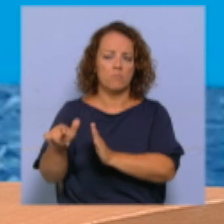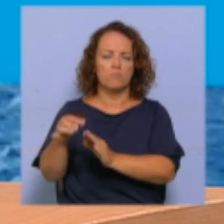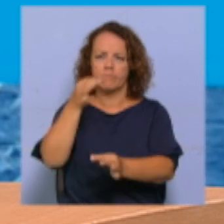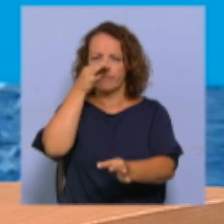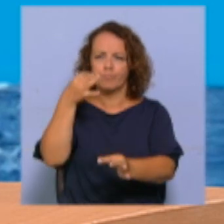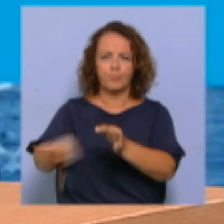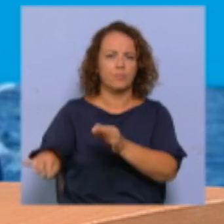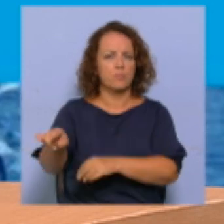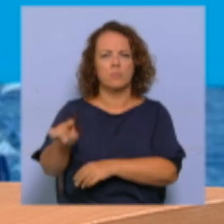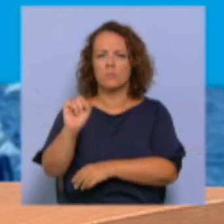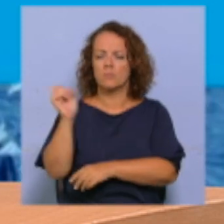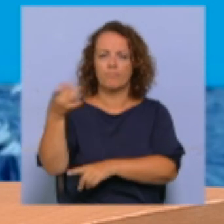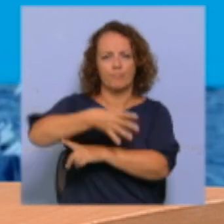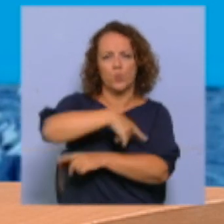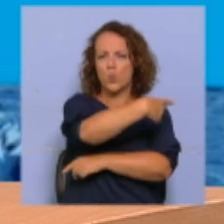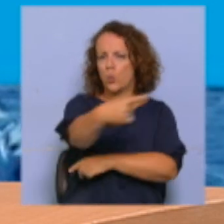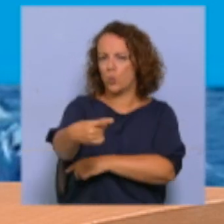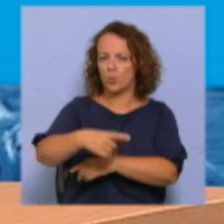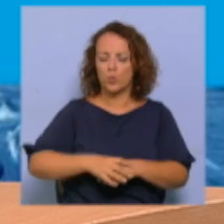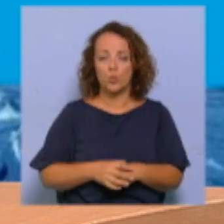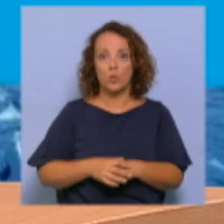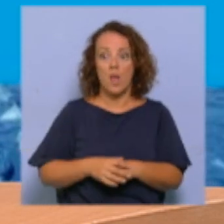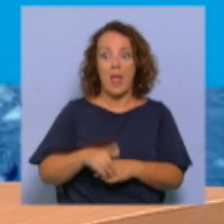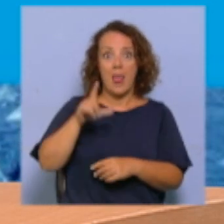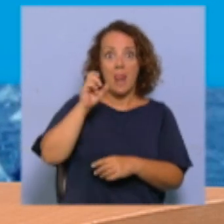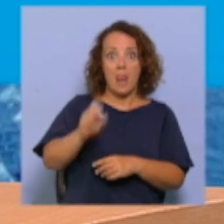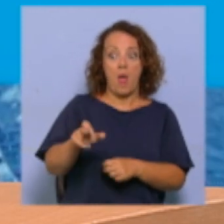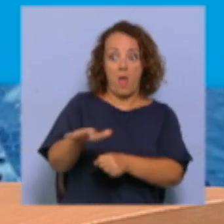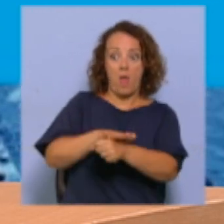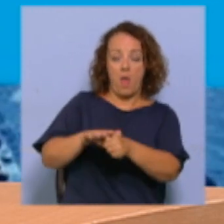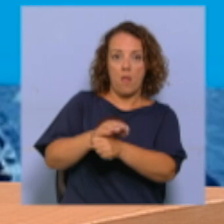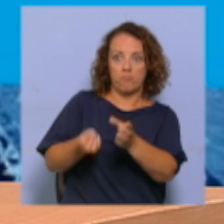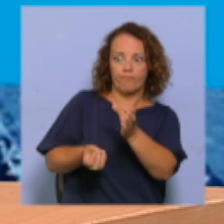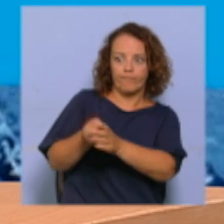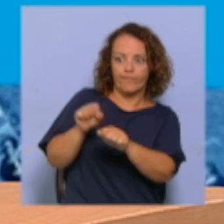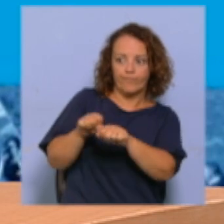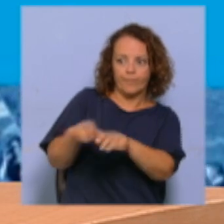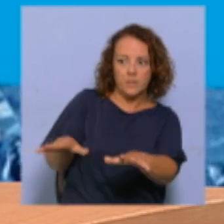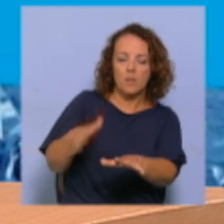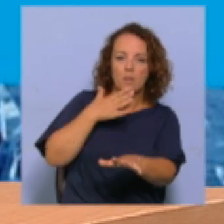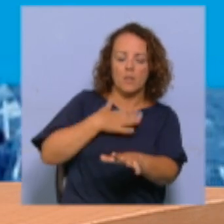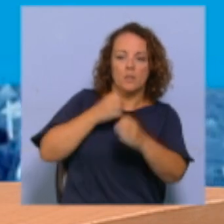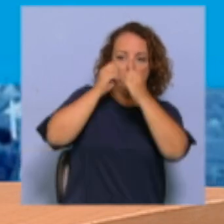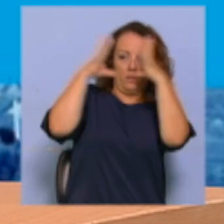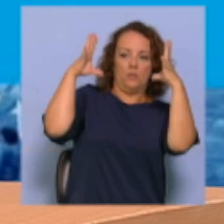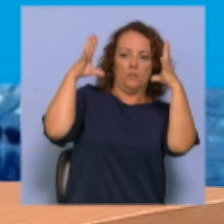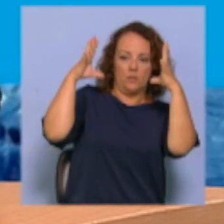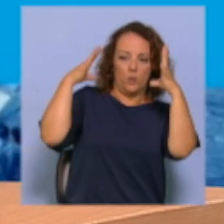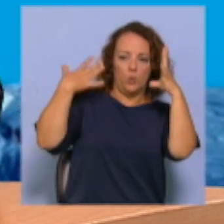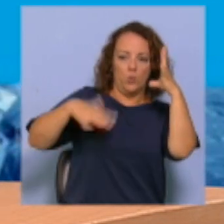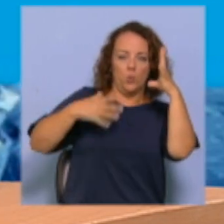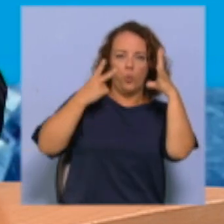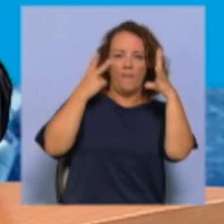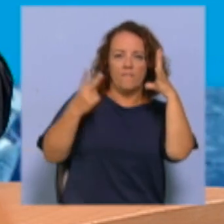E, portanto, os surtos em lares confrontam-nos, em primeiro lugar, com a enorme efemeridade das vidas que